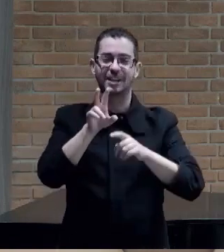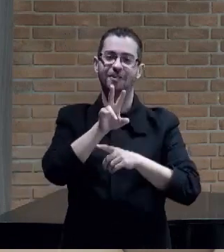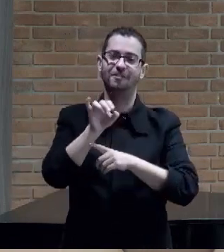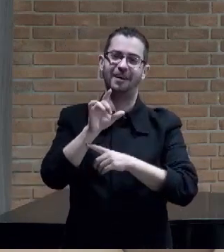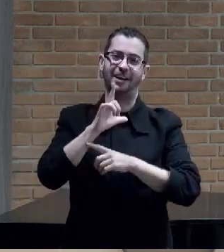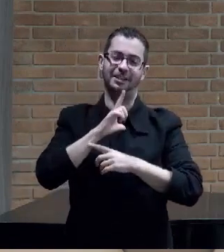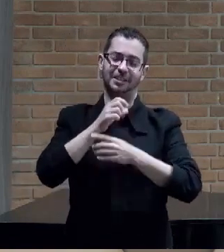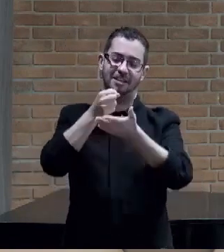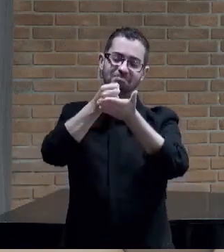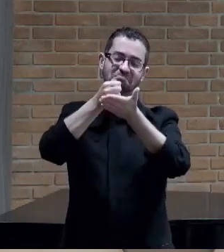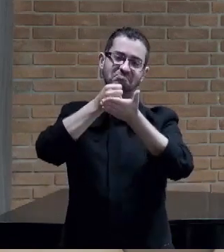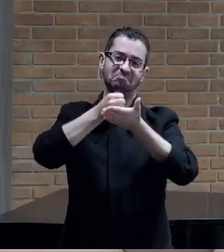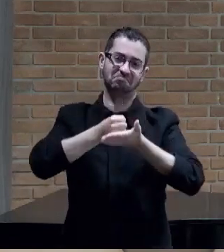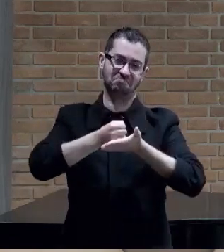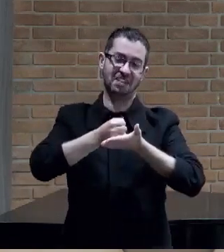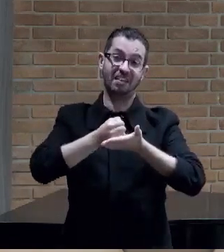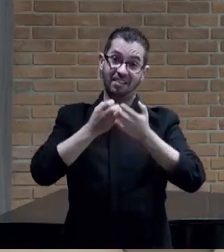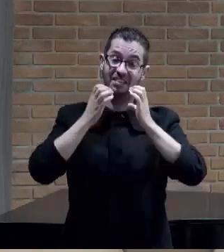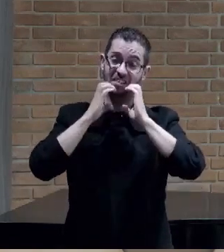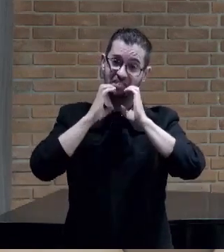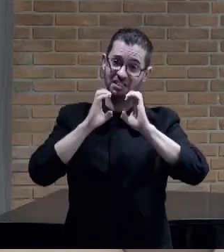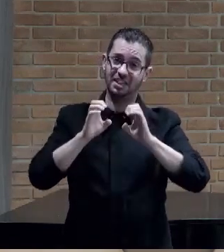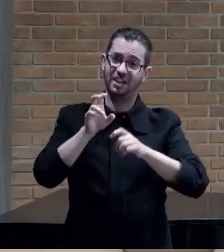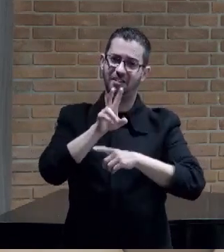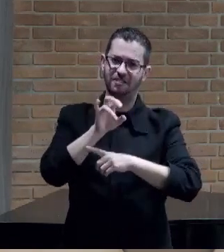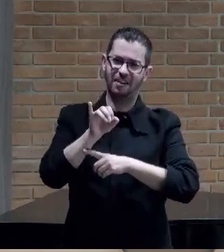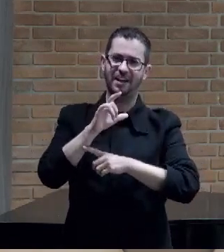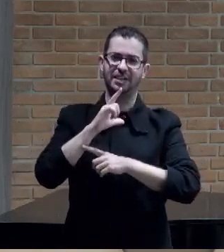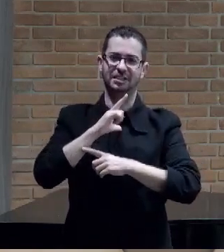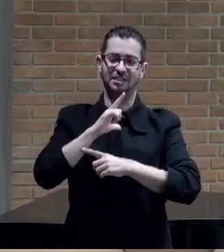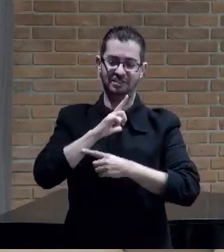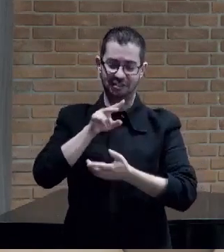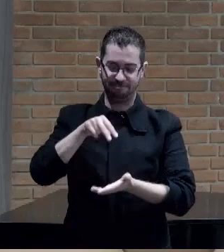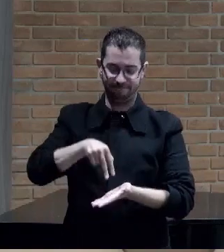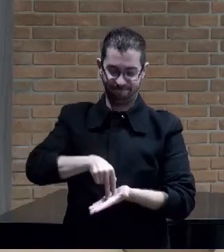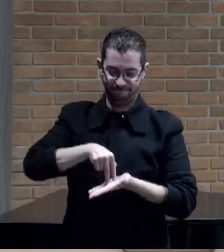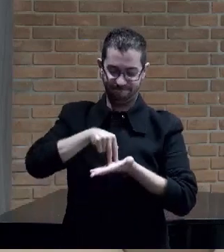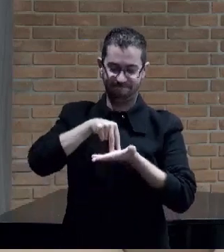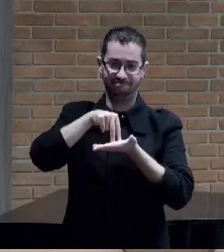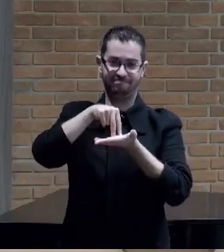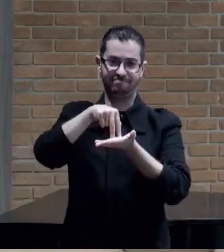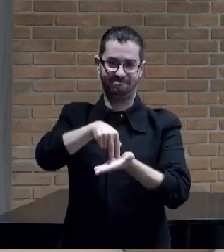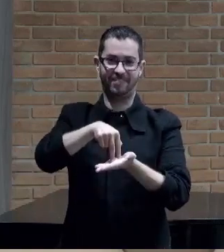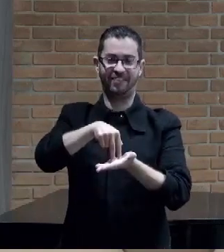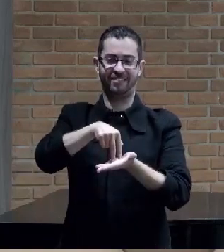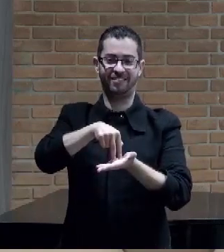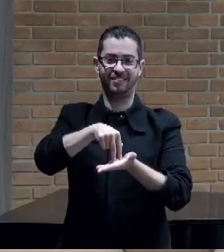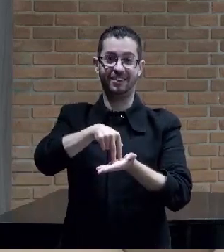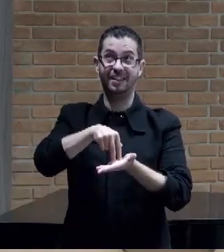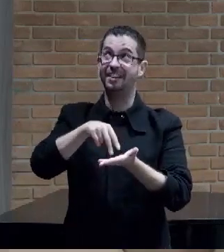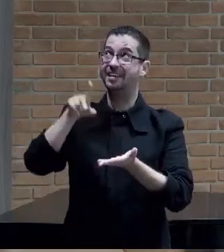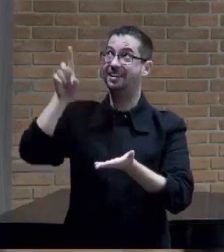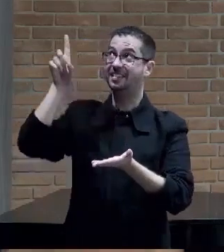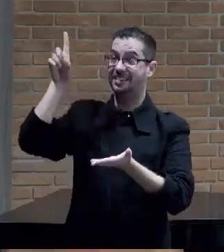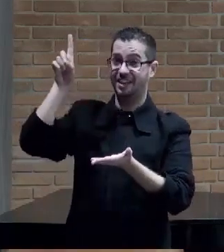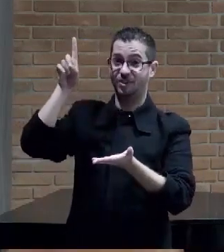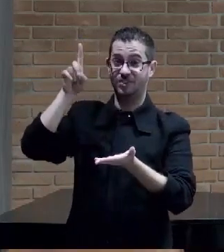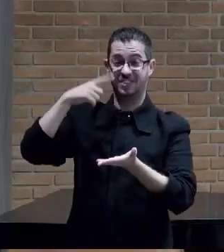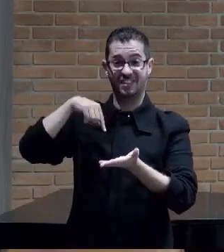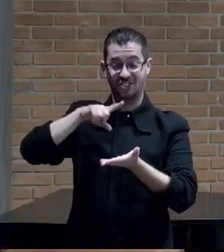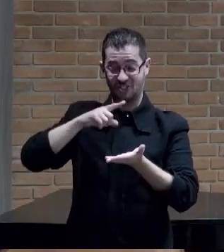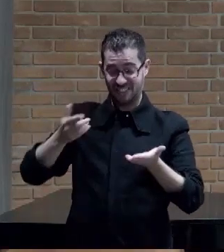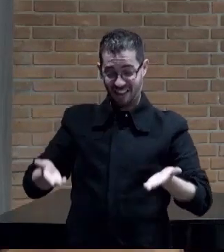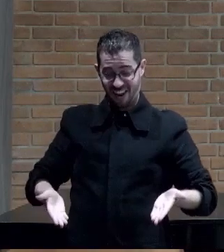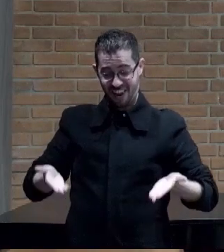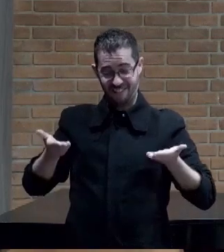sustentar. É essa mensagem que vai te deixar de pé. É dessa maneira que Deus nos levanta, que Deus